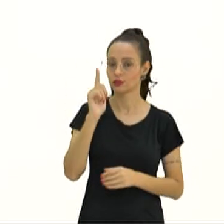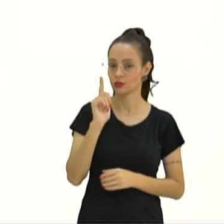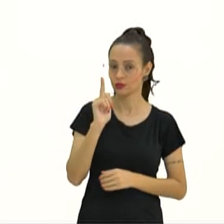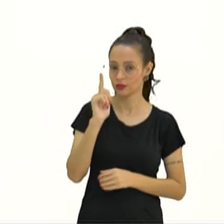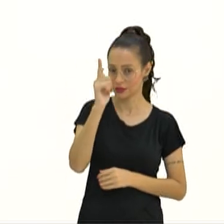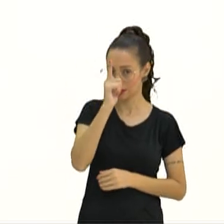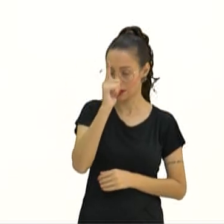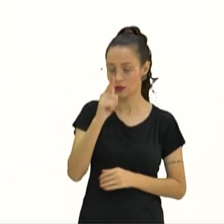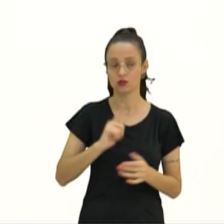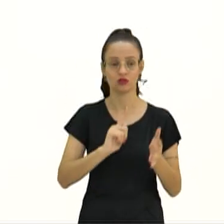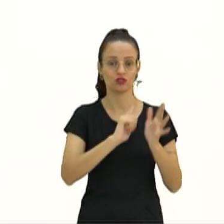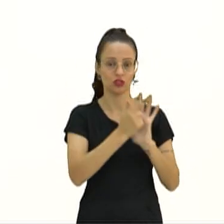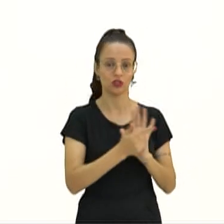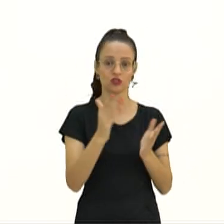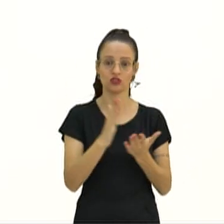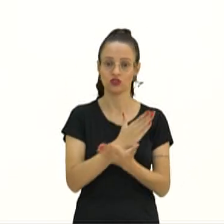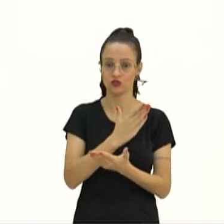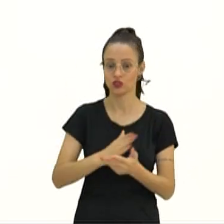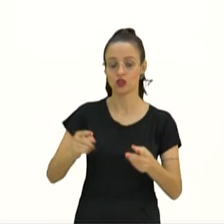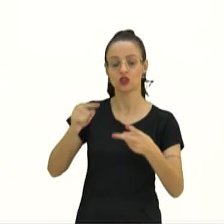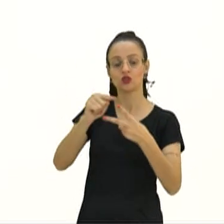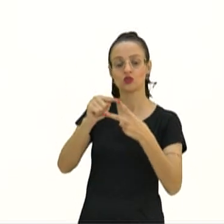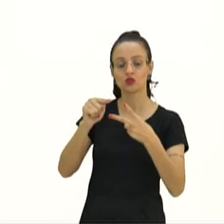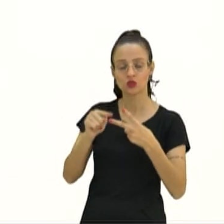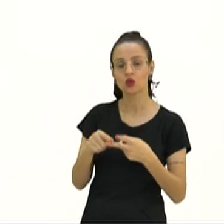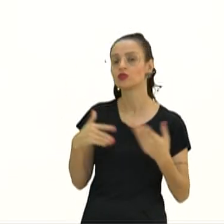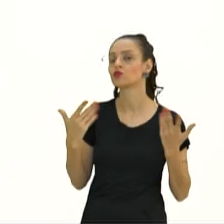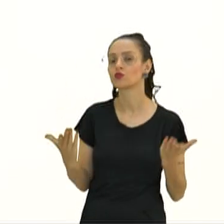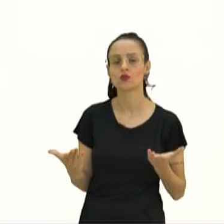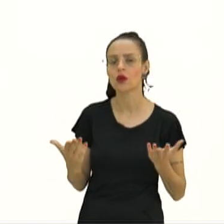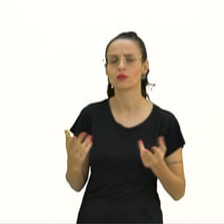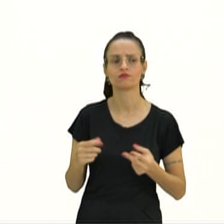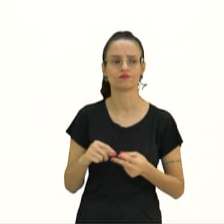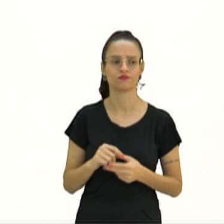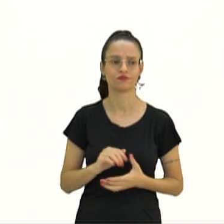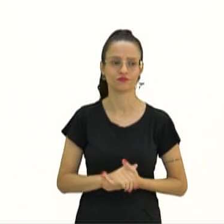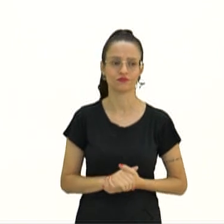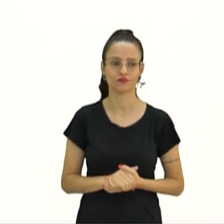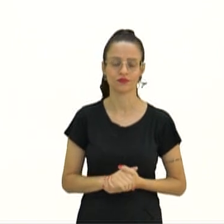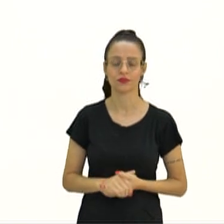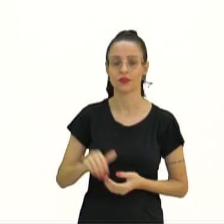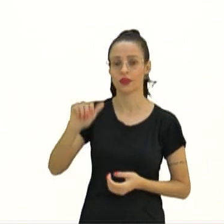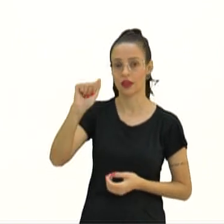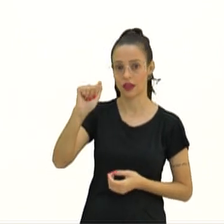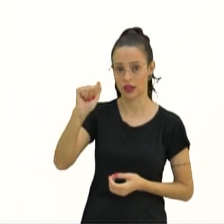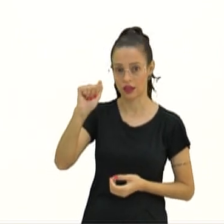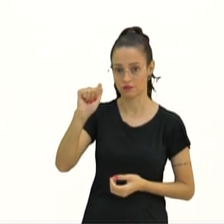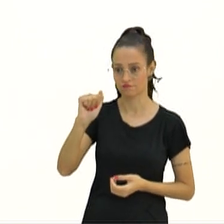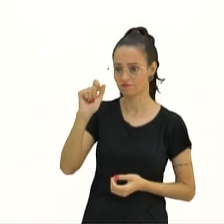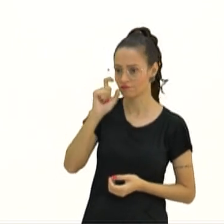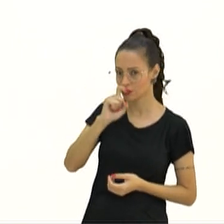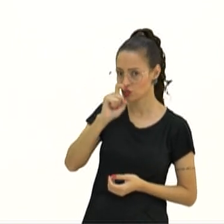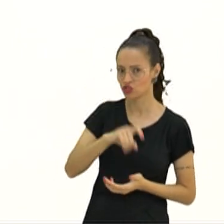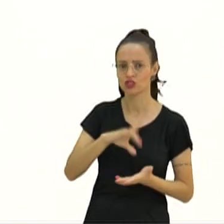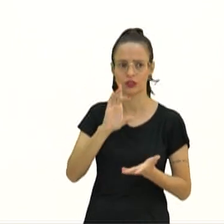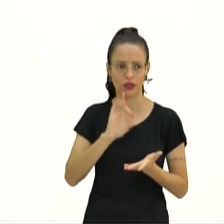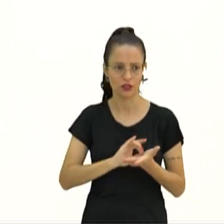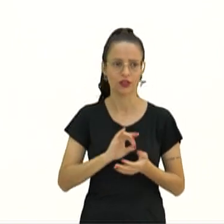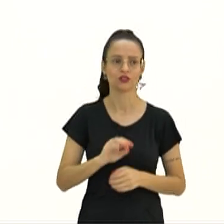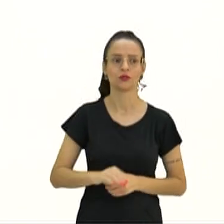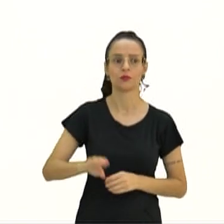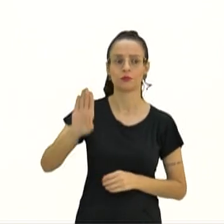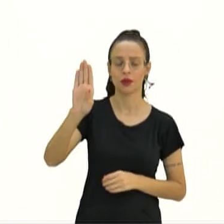os gêneros se dividiam em dois. Eram eles, lá no início, letra A, ficção e